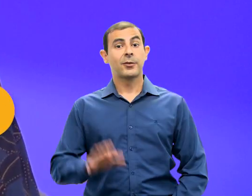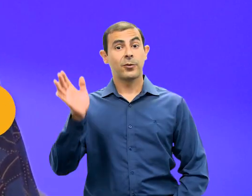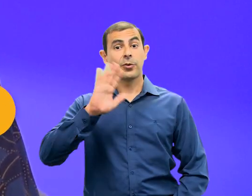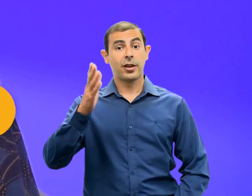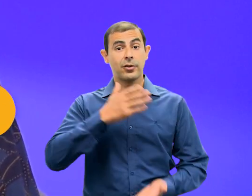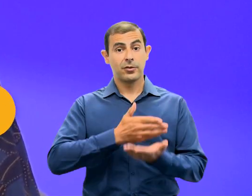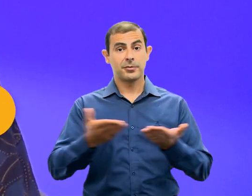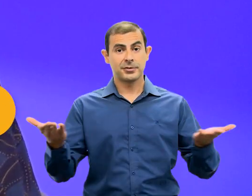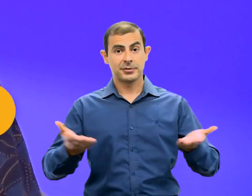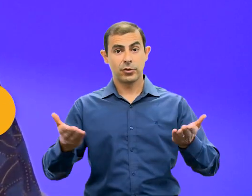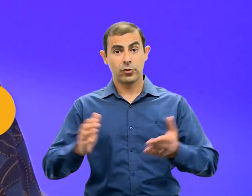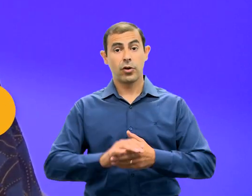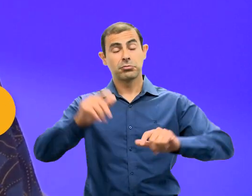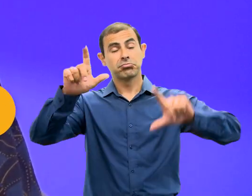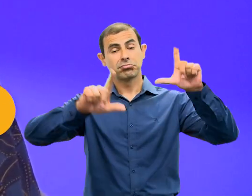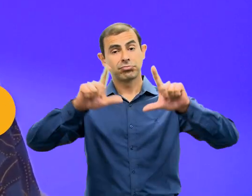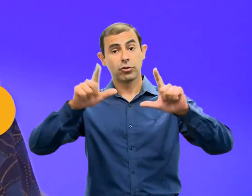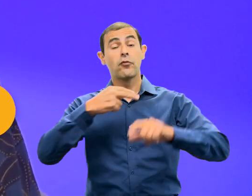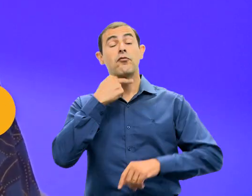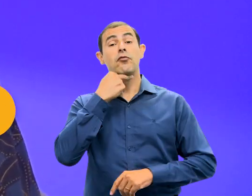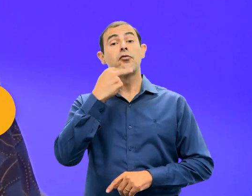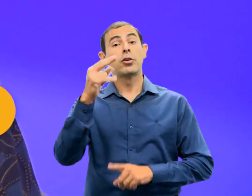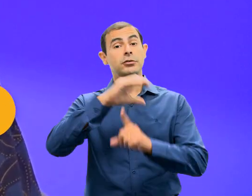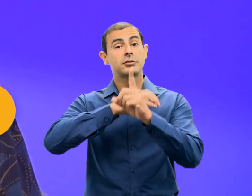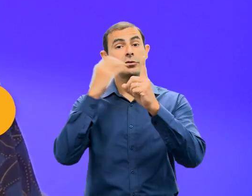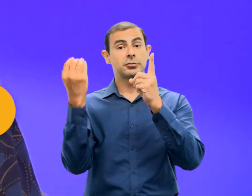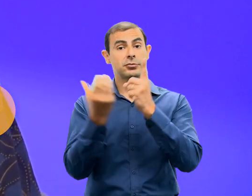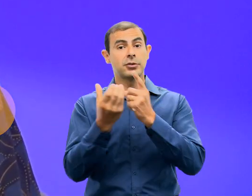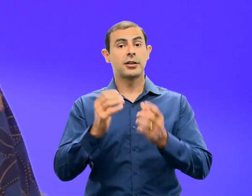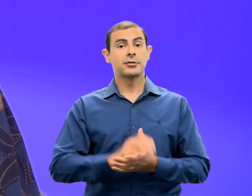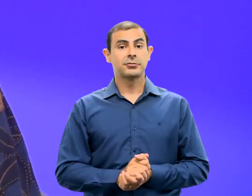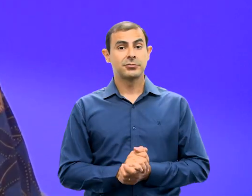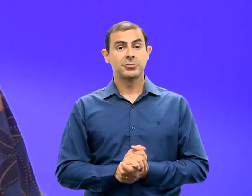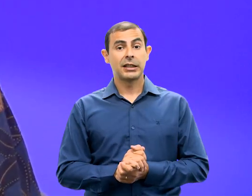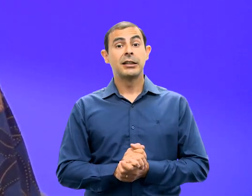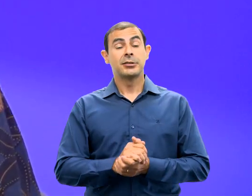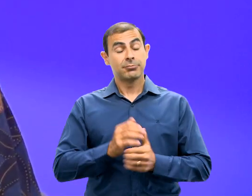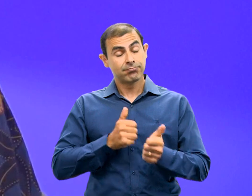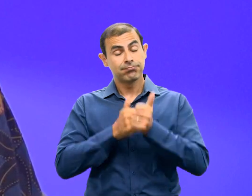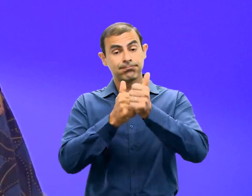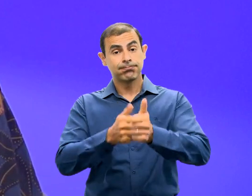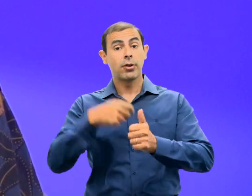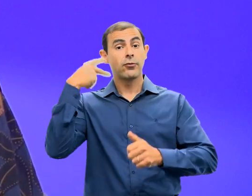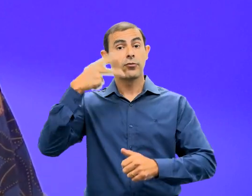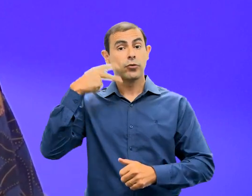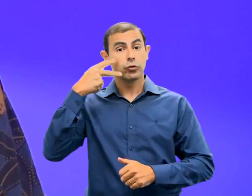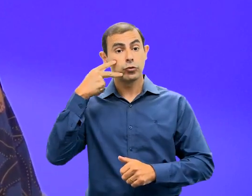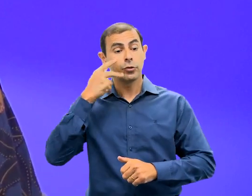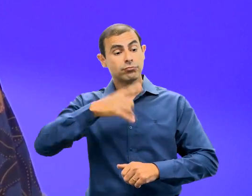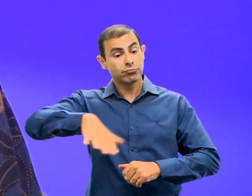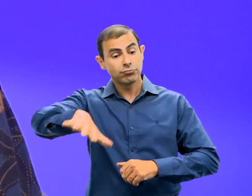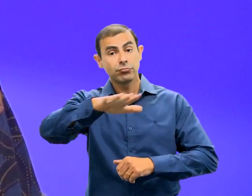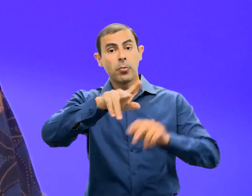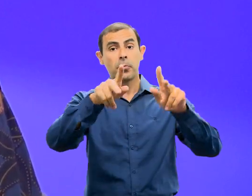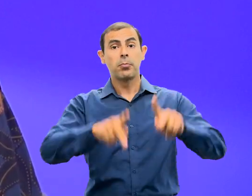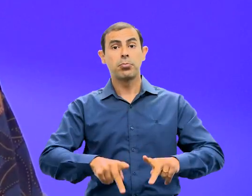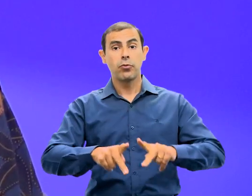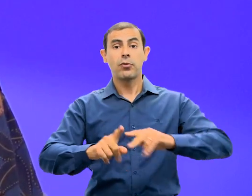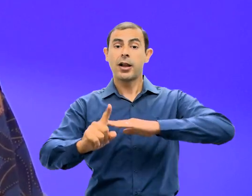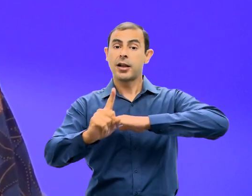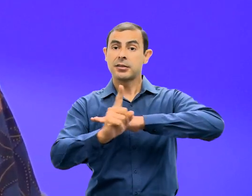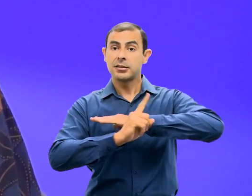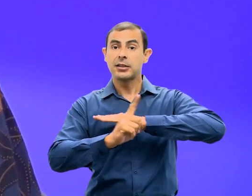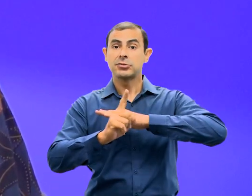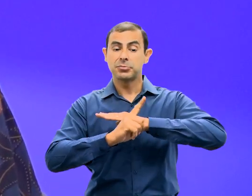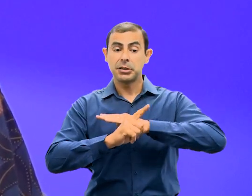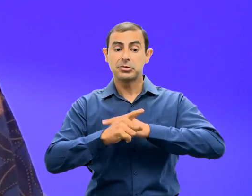Olá, começa agora o programa Voz da Comunidade, que acompanha o trabalho dos vereadores junto à população para atender às